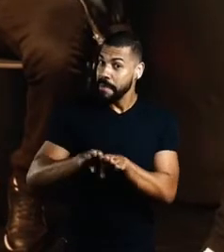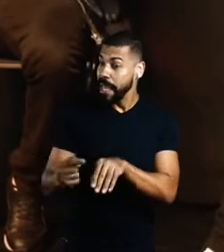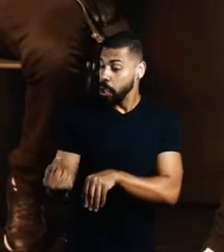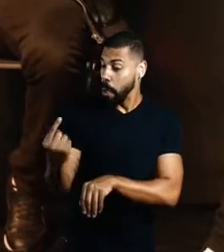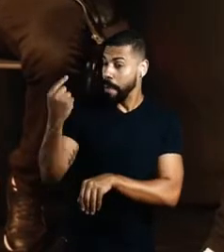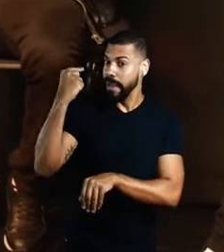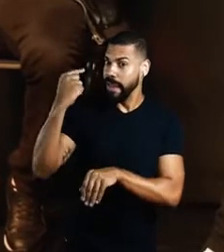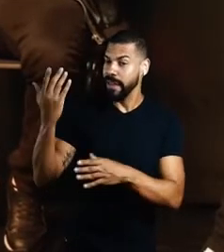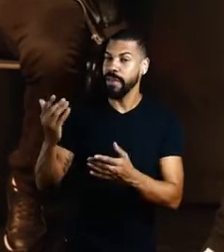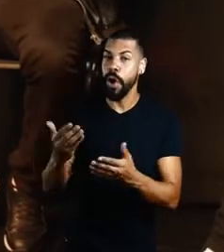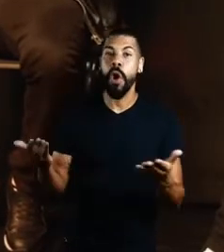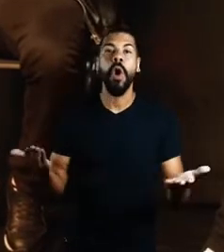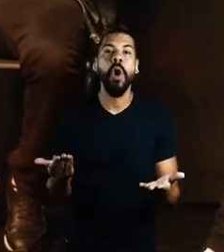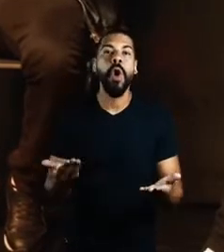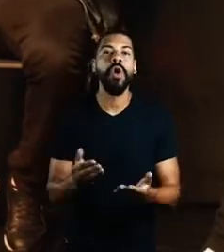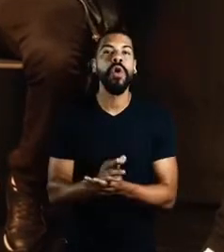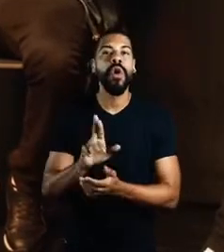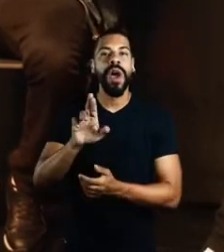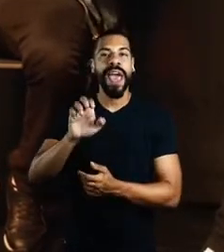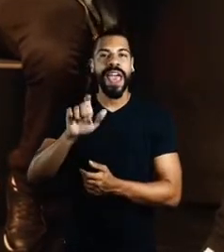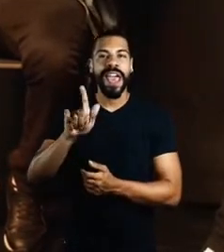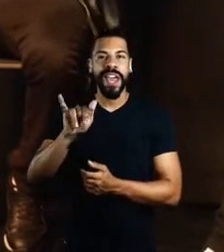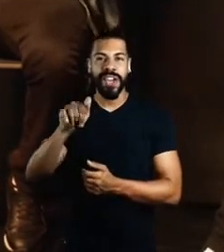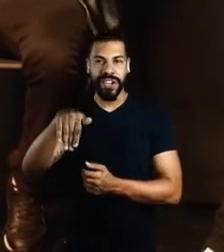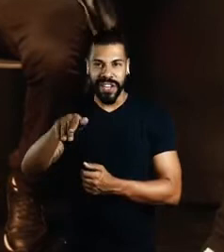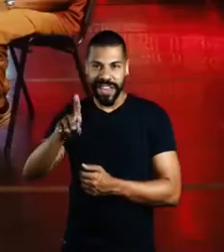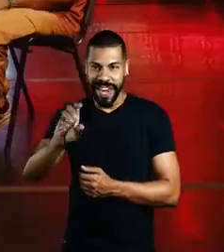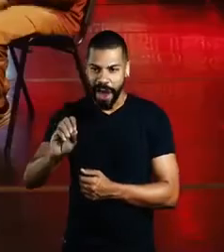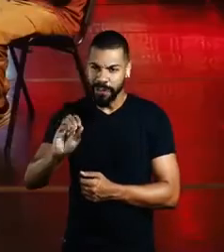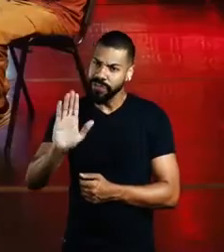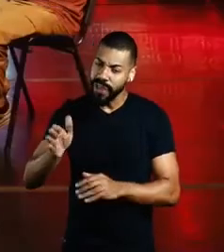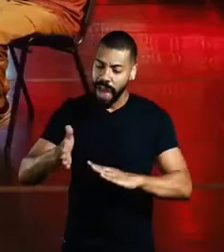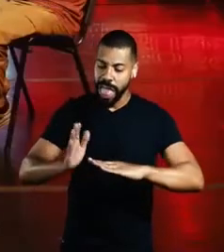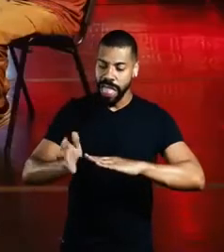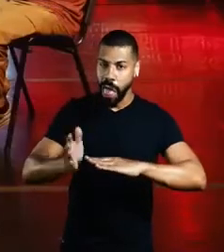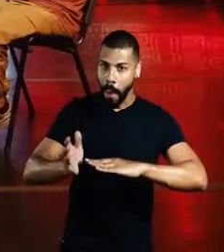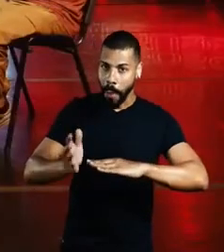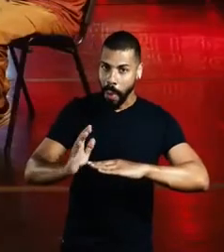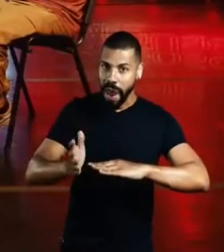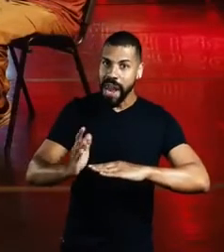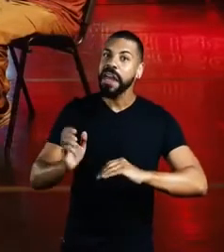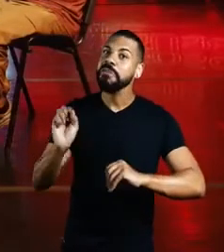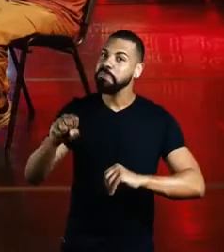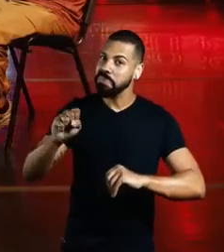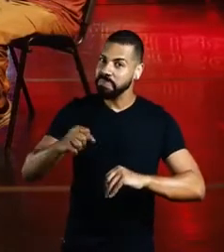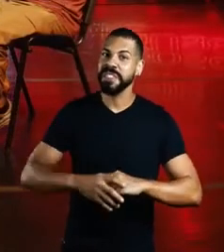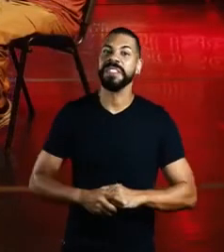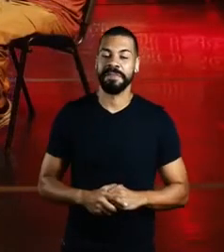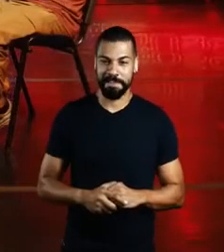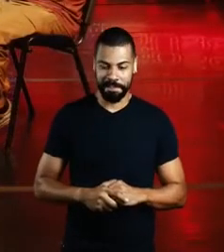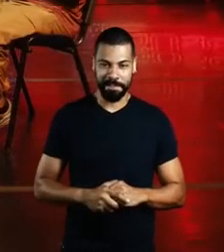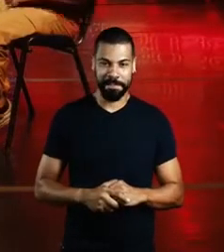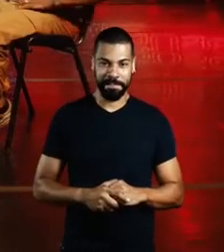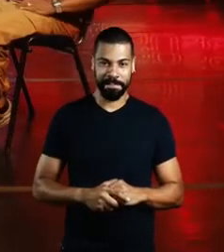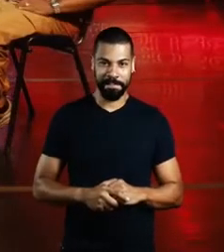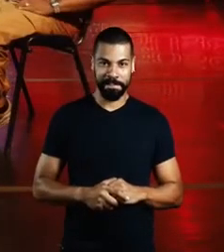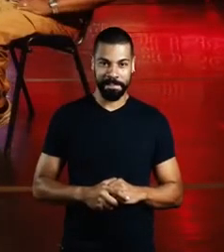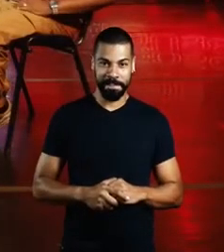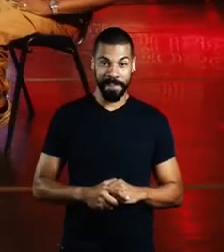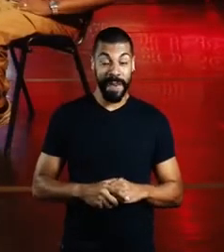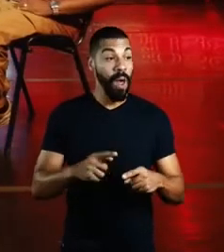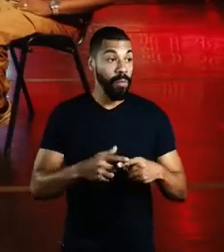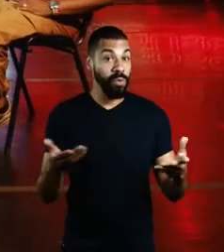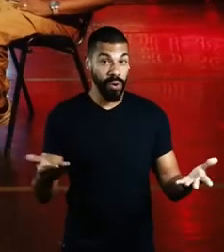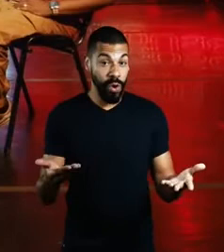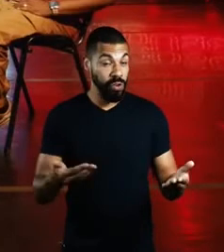parada. O Reginaldo já mais contemporâneo, né? Ele está mais atendendo a rapaziada do rap, fazendo essa ponte, mas de